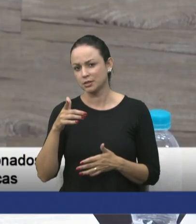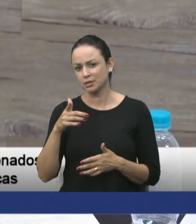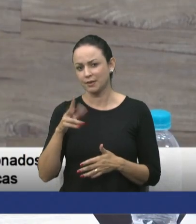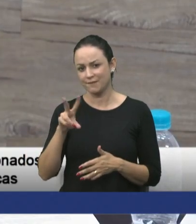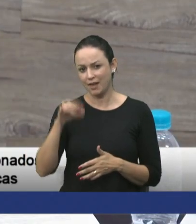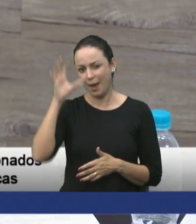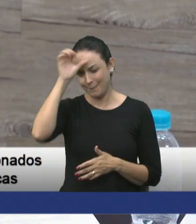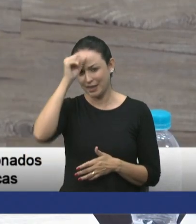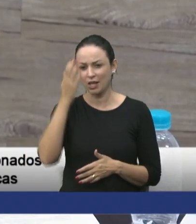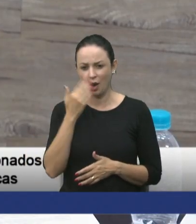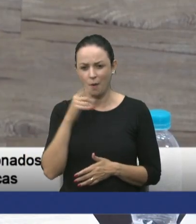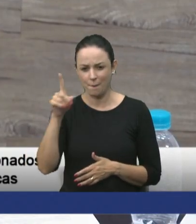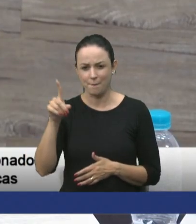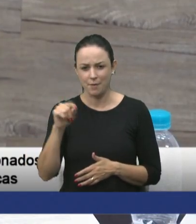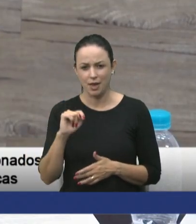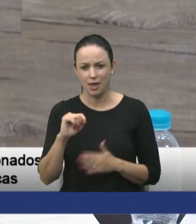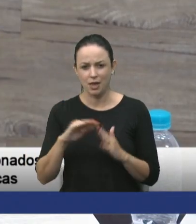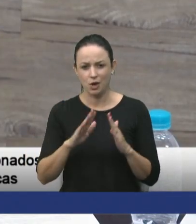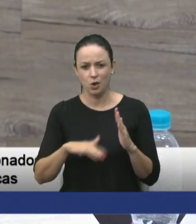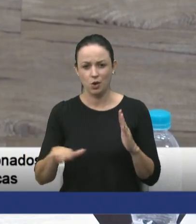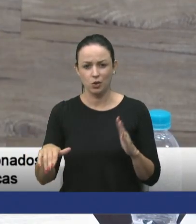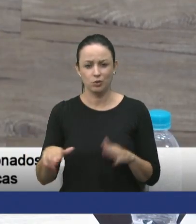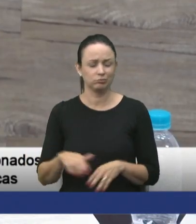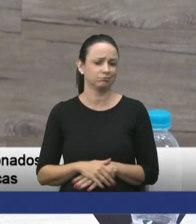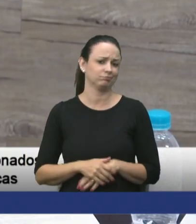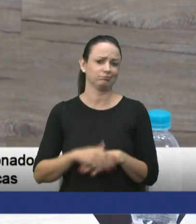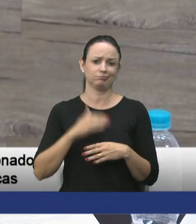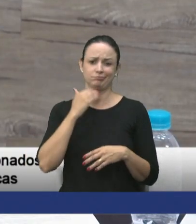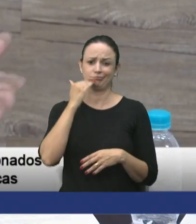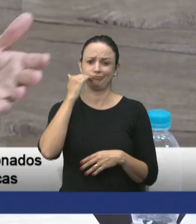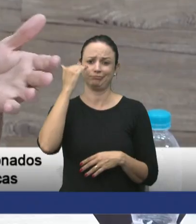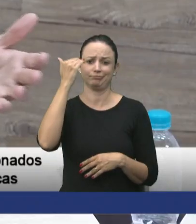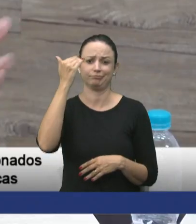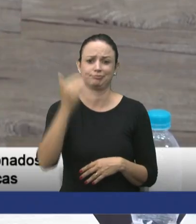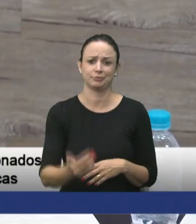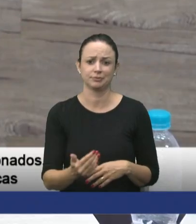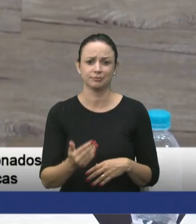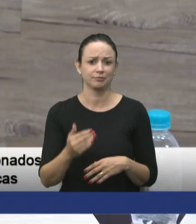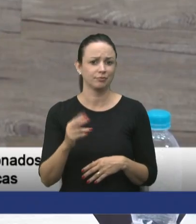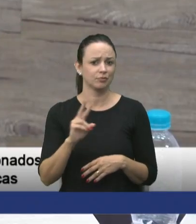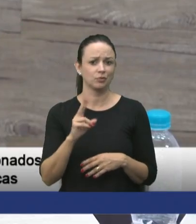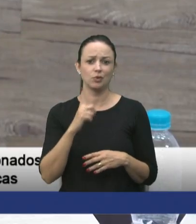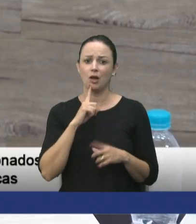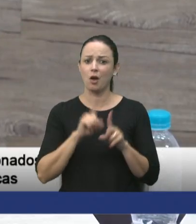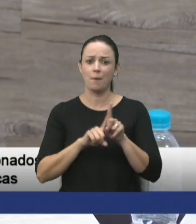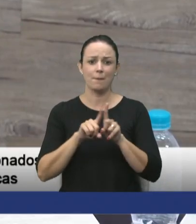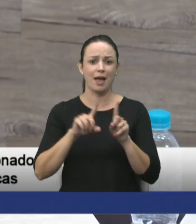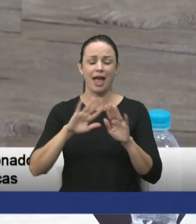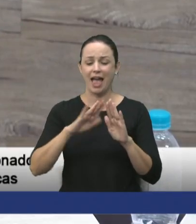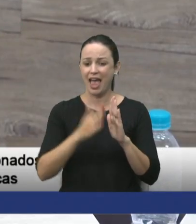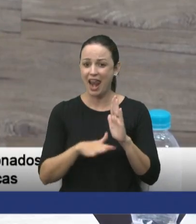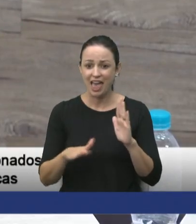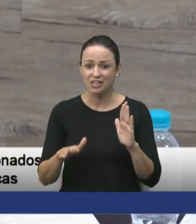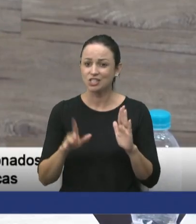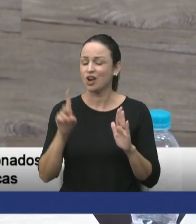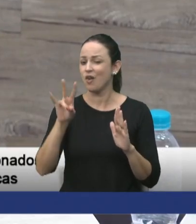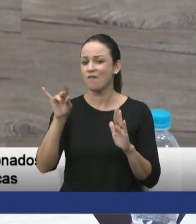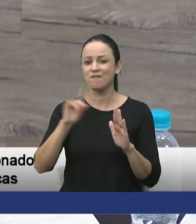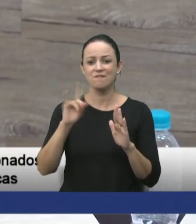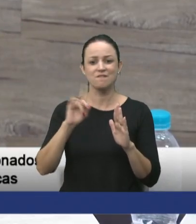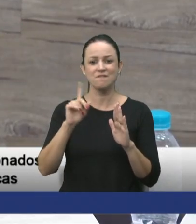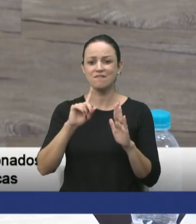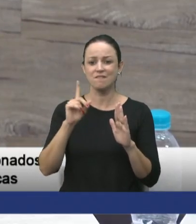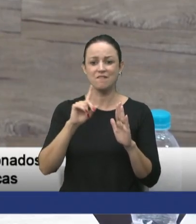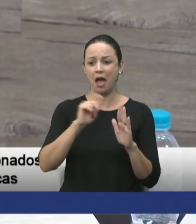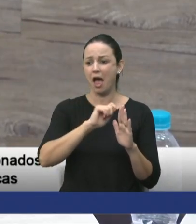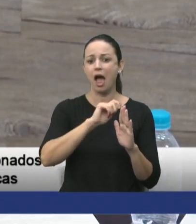na creche desse jeito? Mas nem... Porque não dá para competir. A creche não vai competir. E eu não estou falando